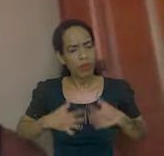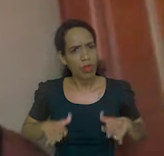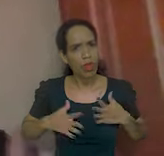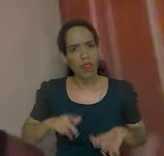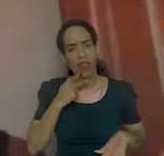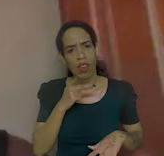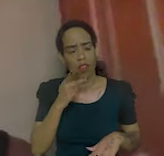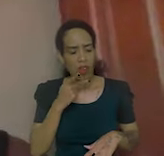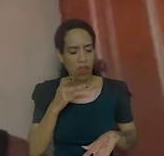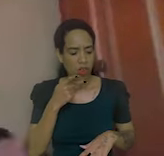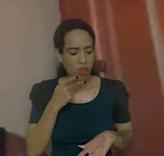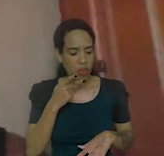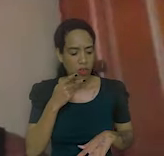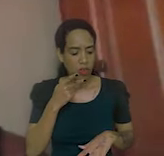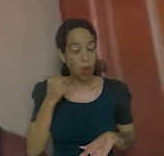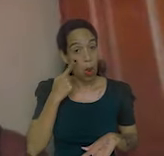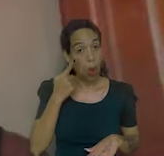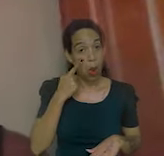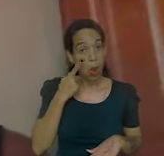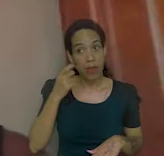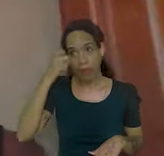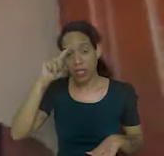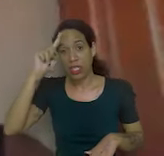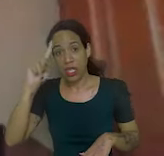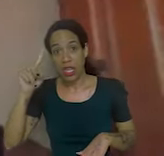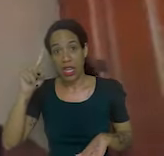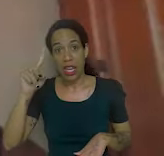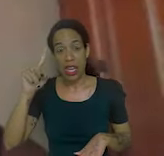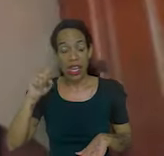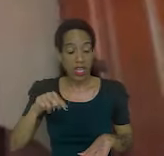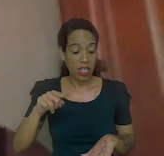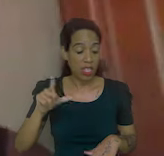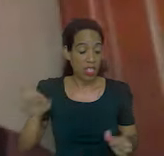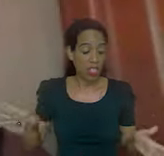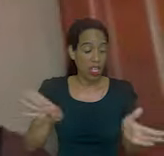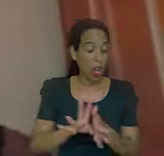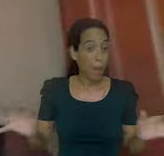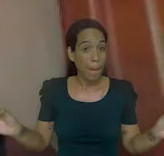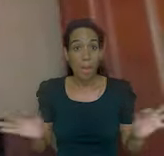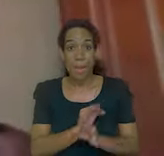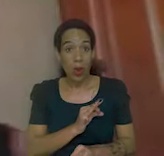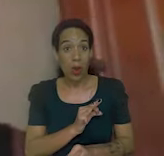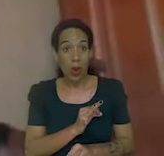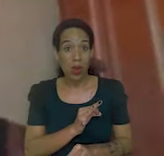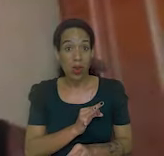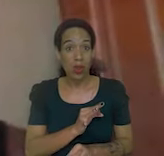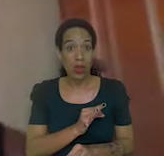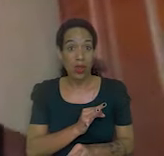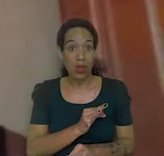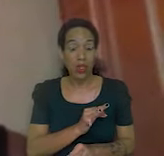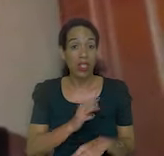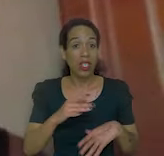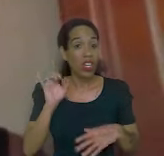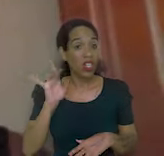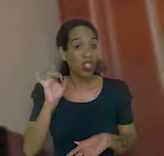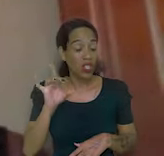tranquilidade, falando assim, olha, a ideia do livro já está praticamente pronta.